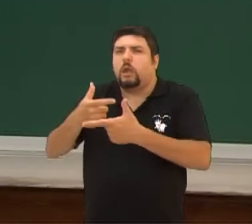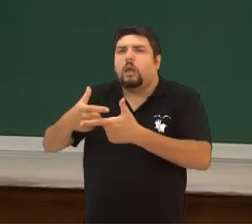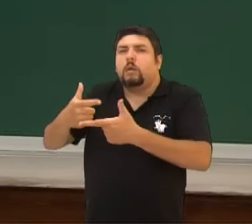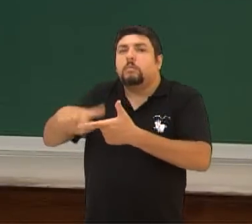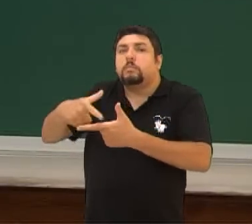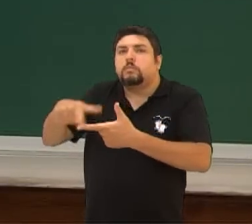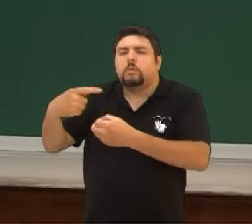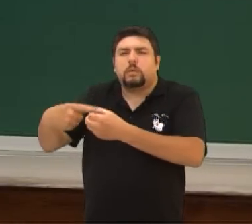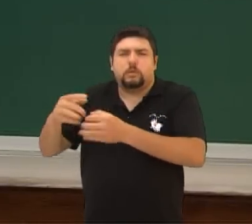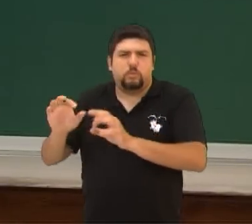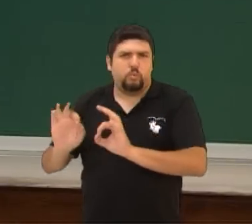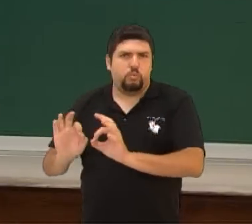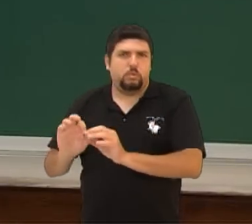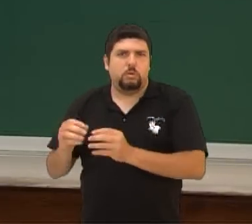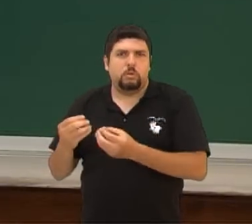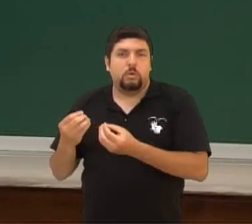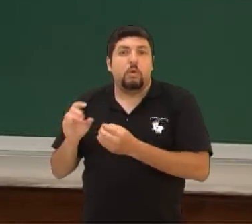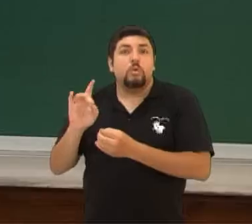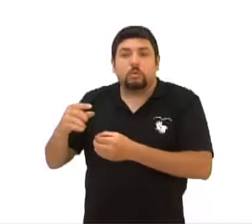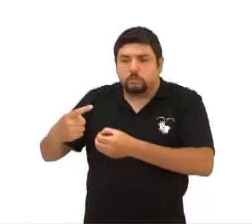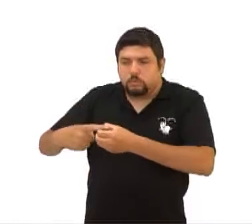sobre o processo de urbanização.